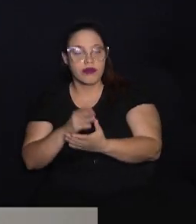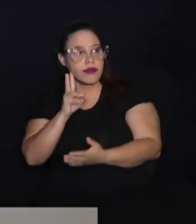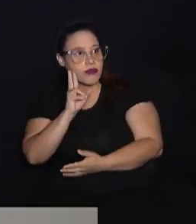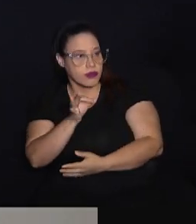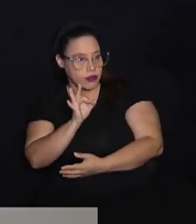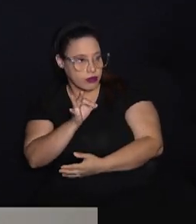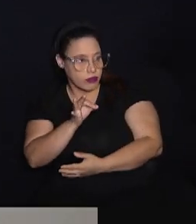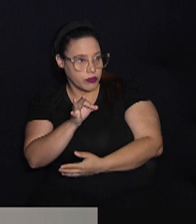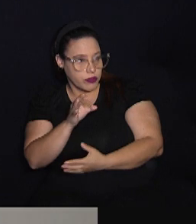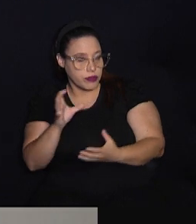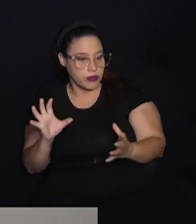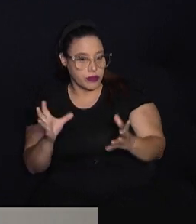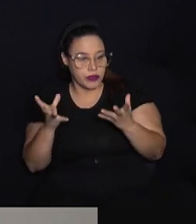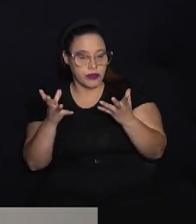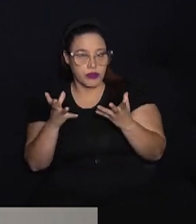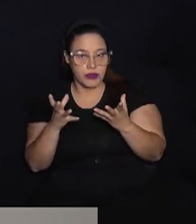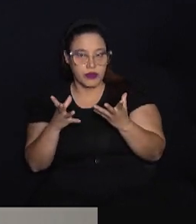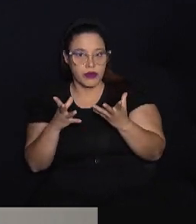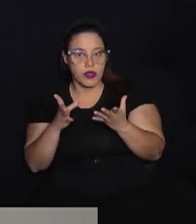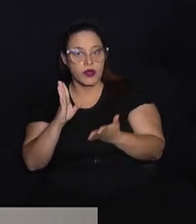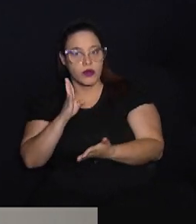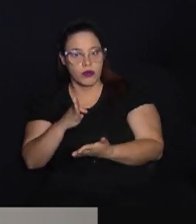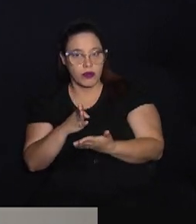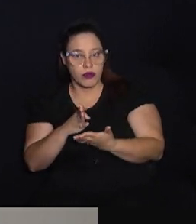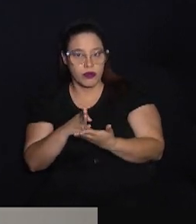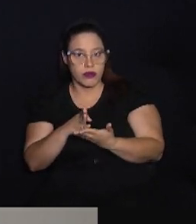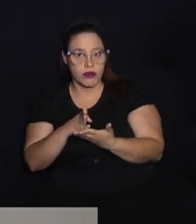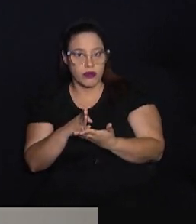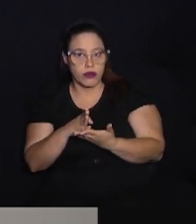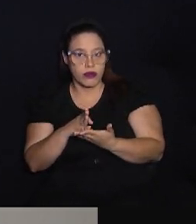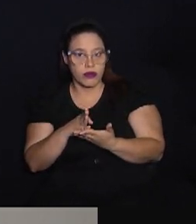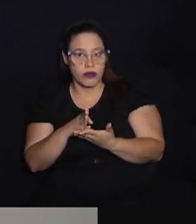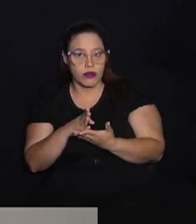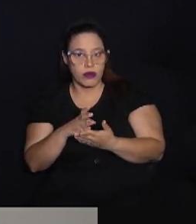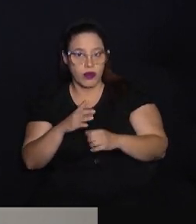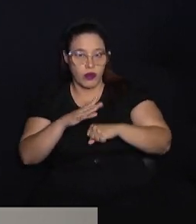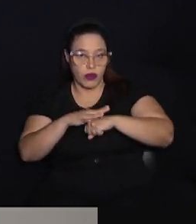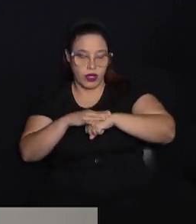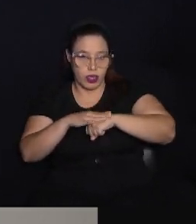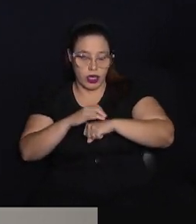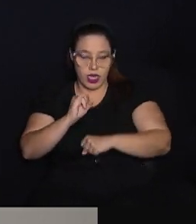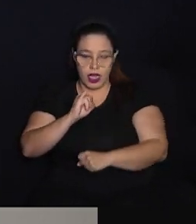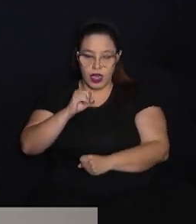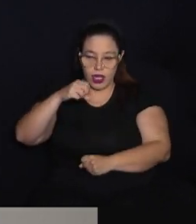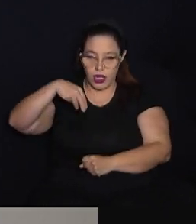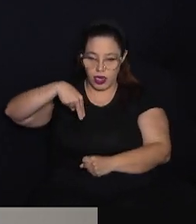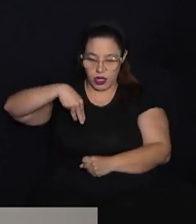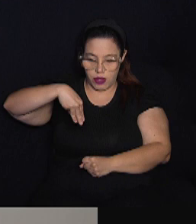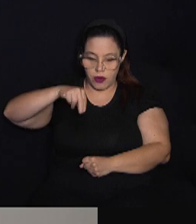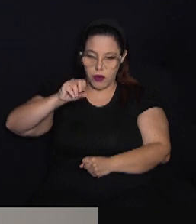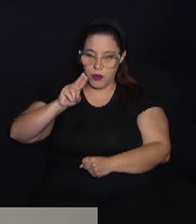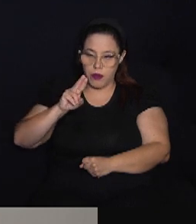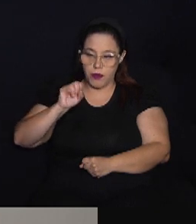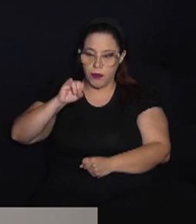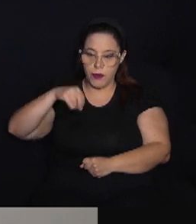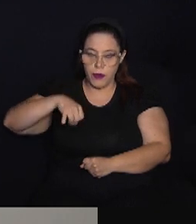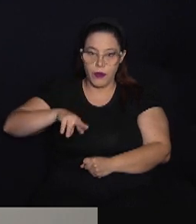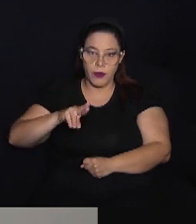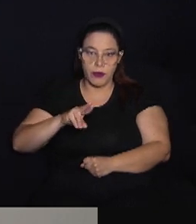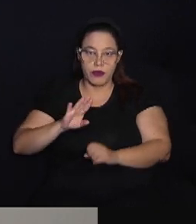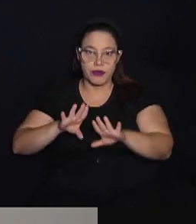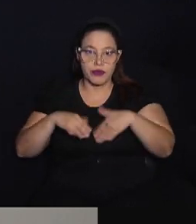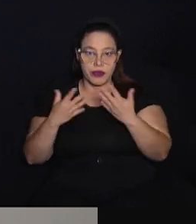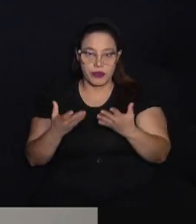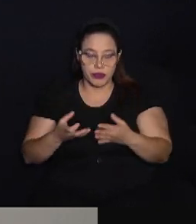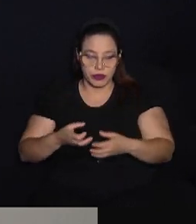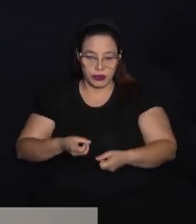A causa do vitiligo, a provável causa é uma doença autoimune. O que que é uma doença autoimune? É quando as